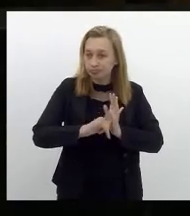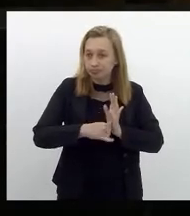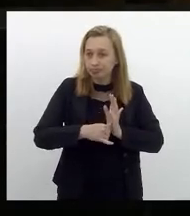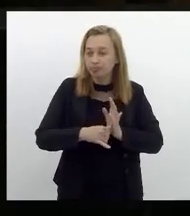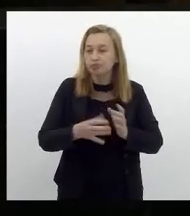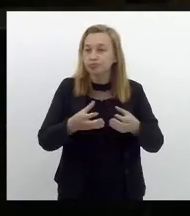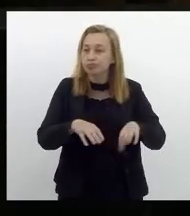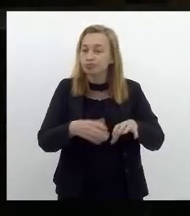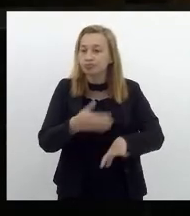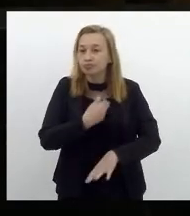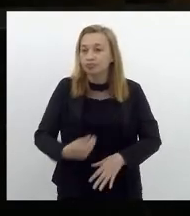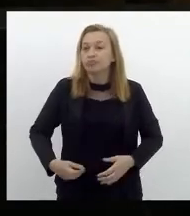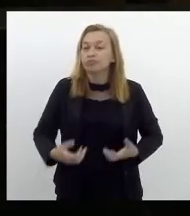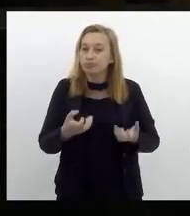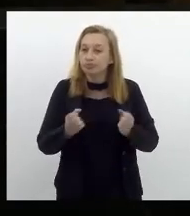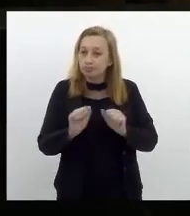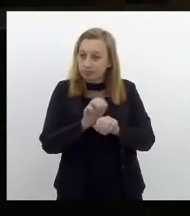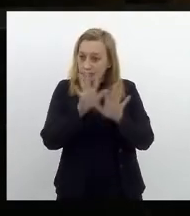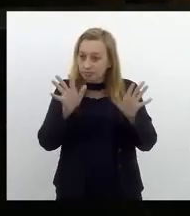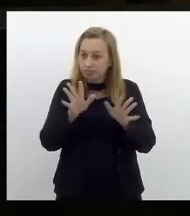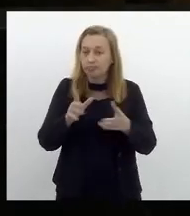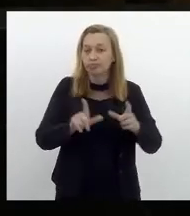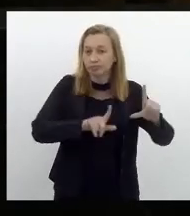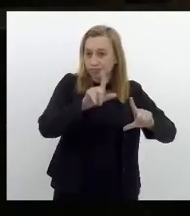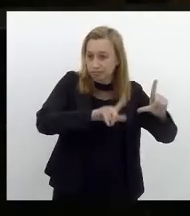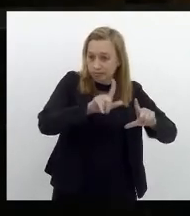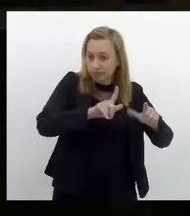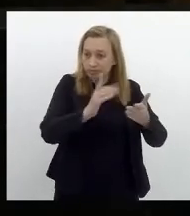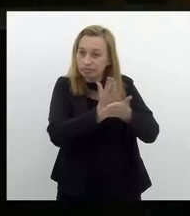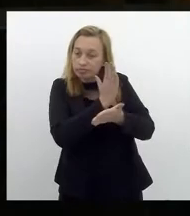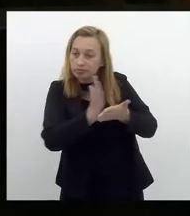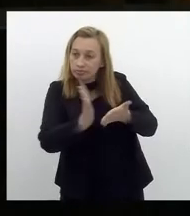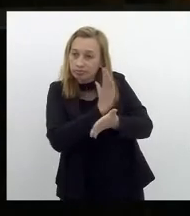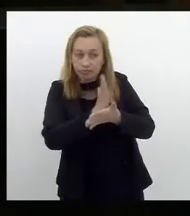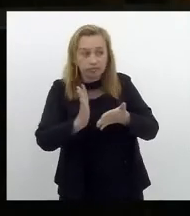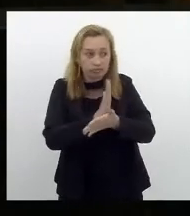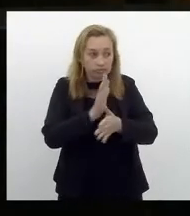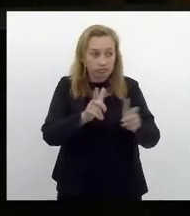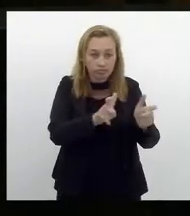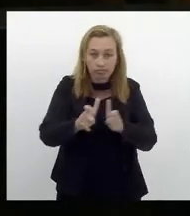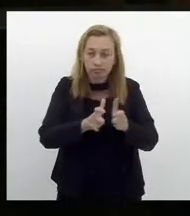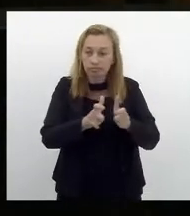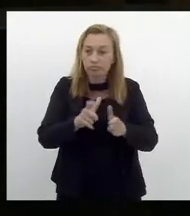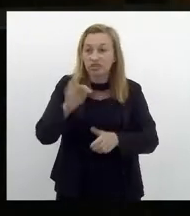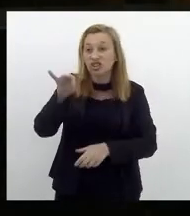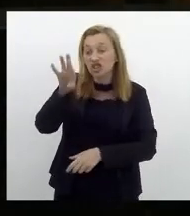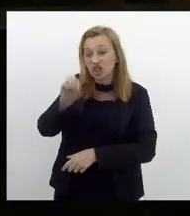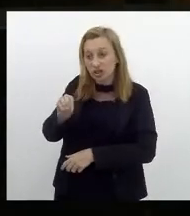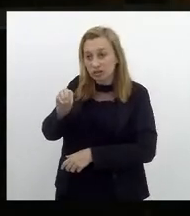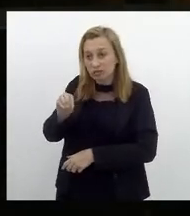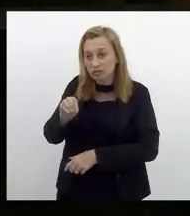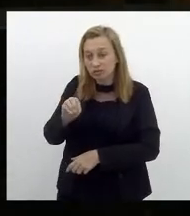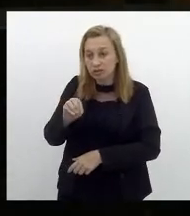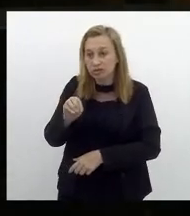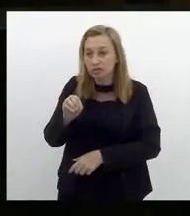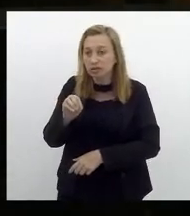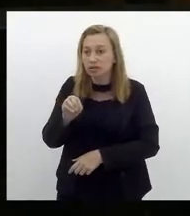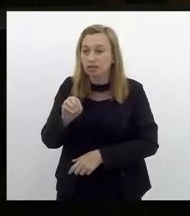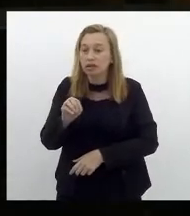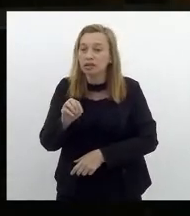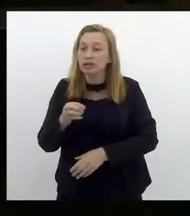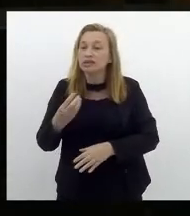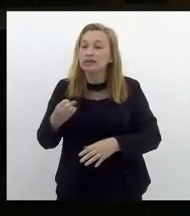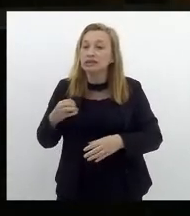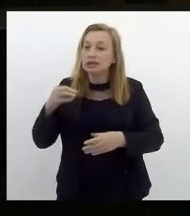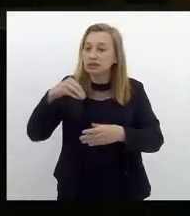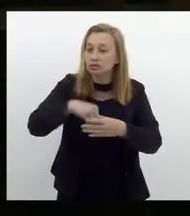Queria esclarecer, porque saiu em uma emissora de TV, em alguns periódicos, que o triênio se extinguiria, se